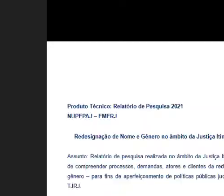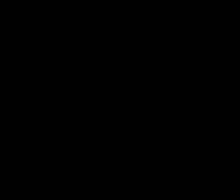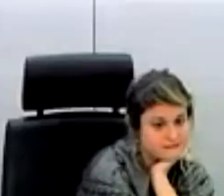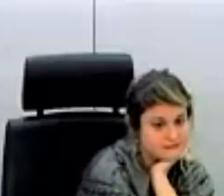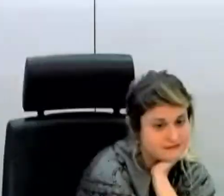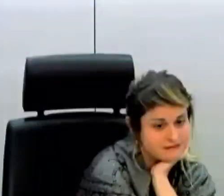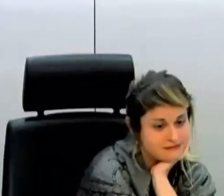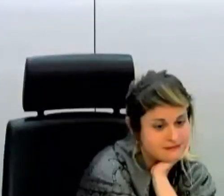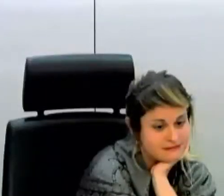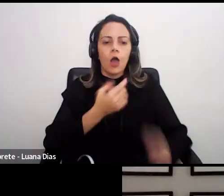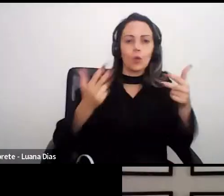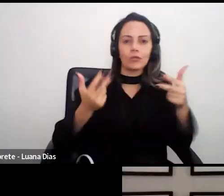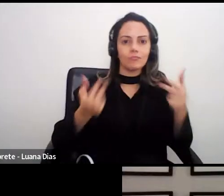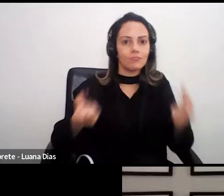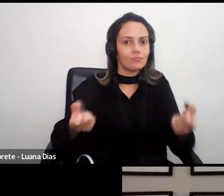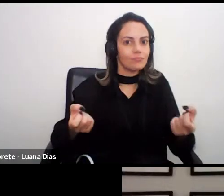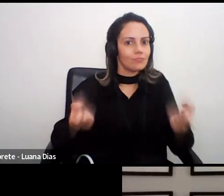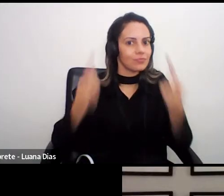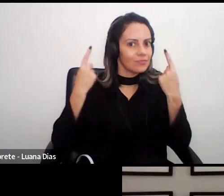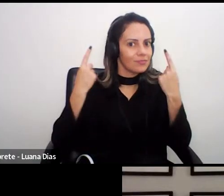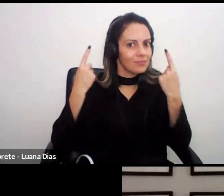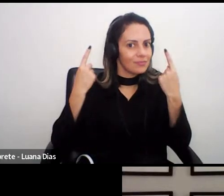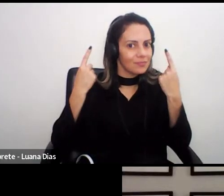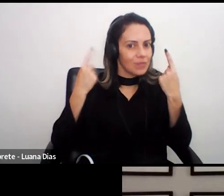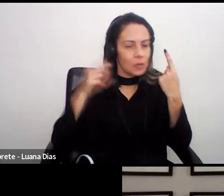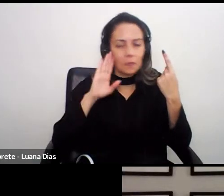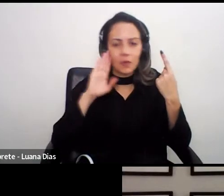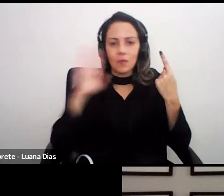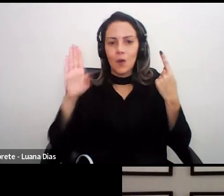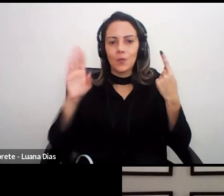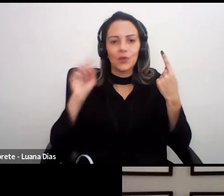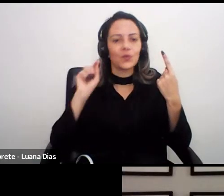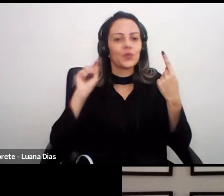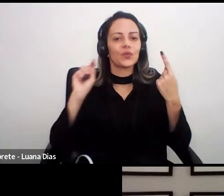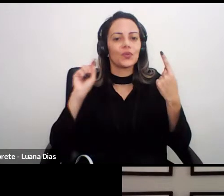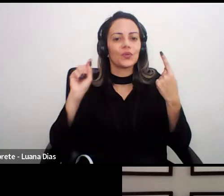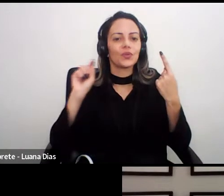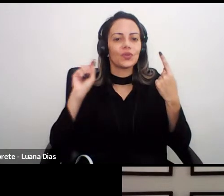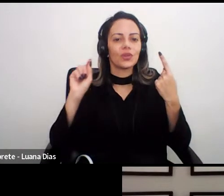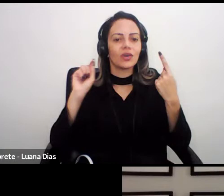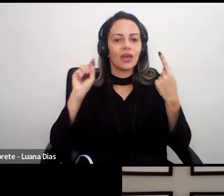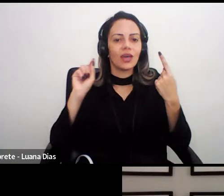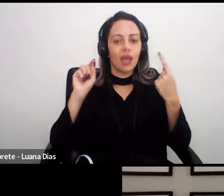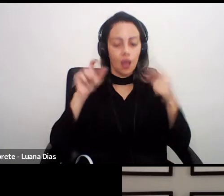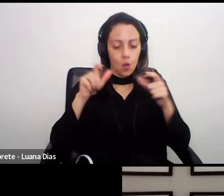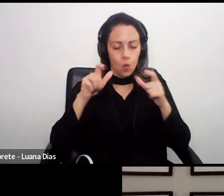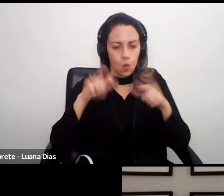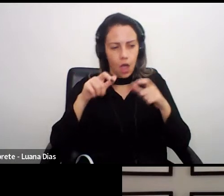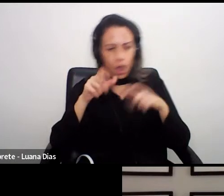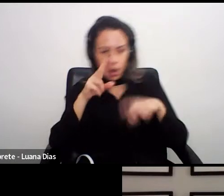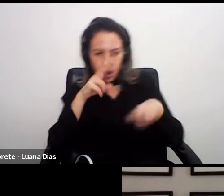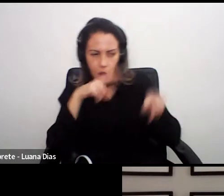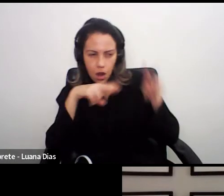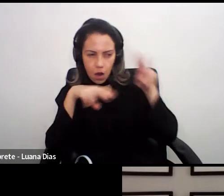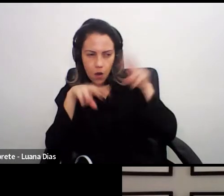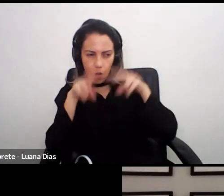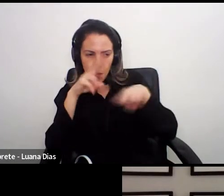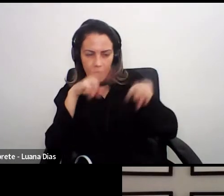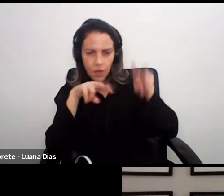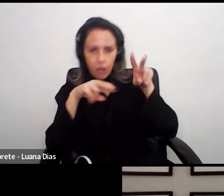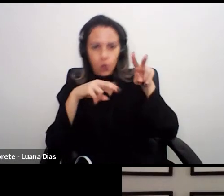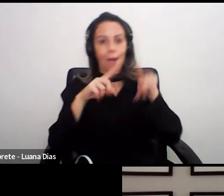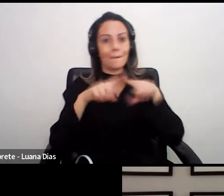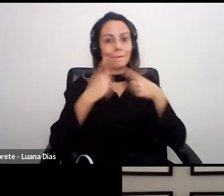muito surpreendentes, né? Principalmente desse lugar de observadores